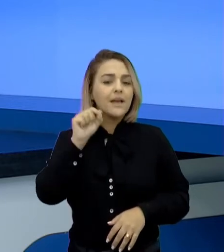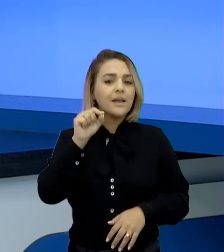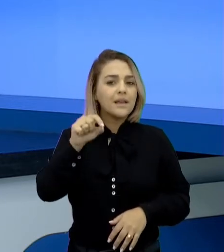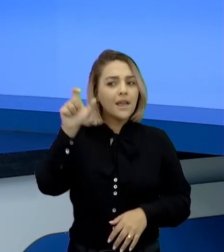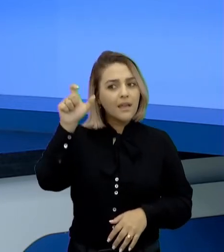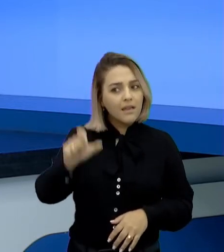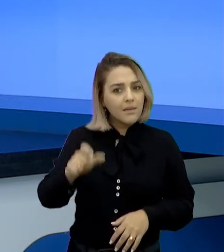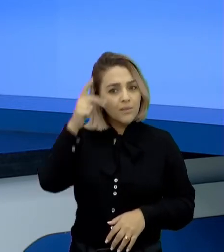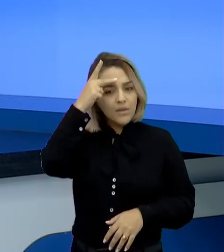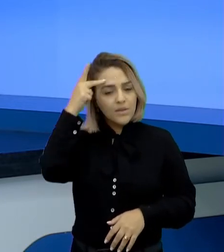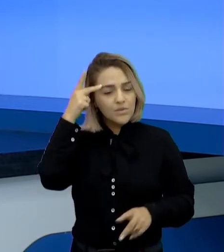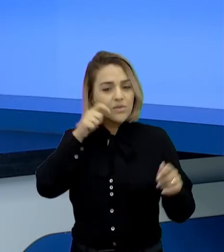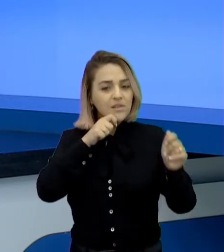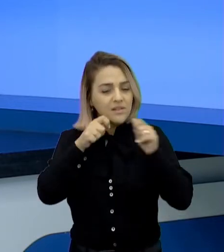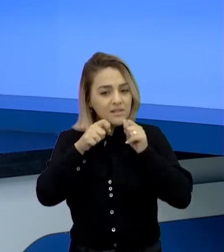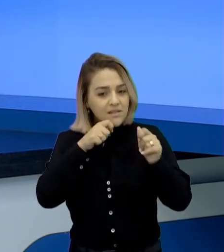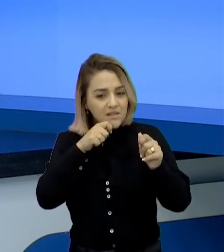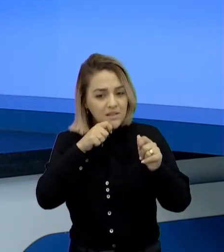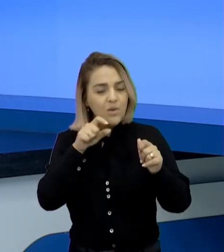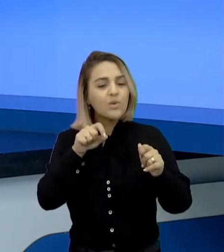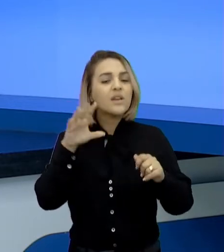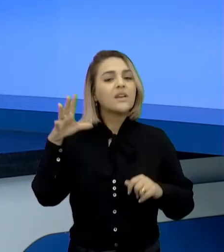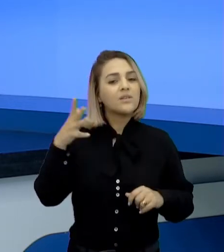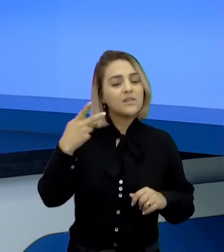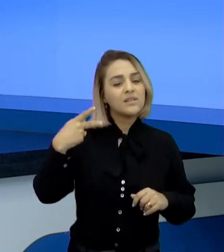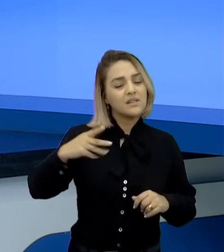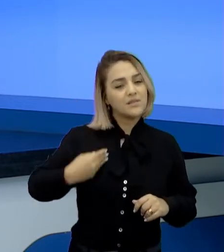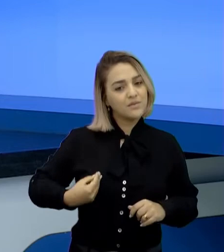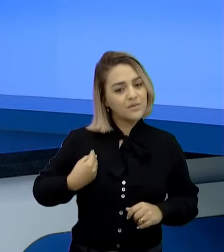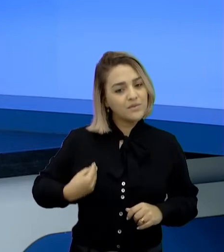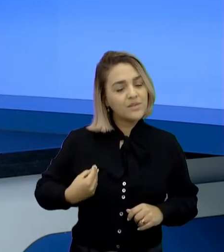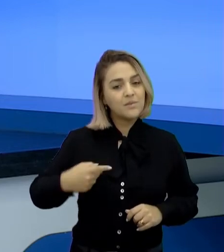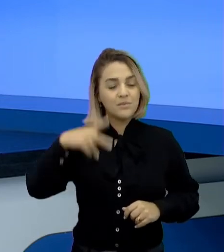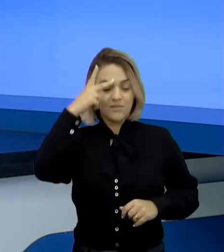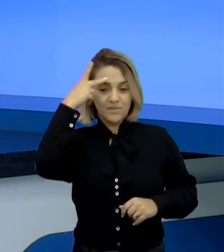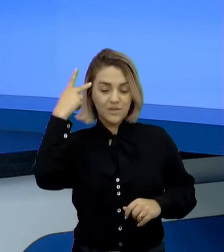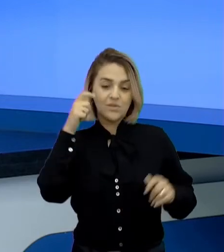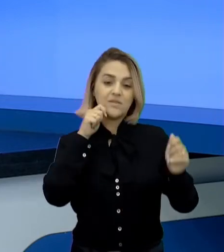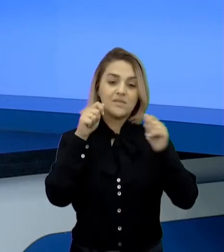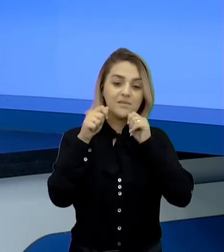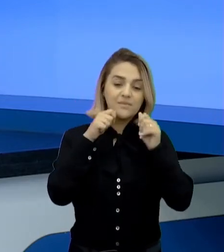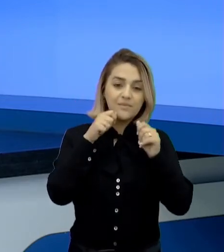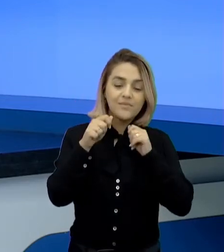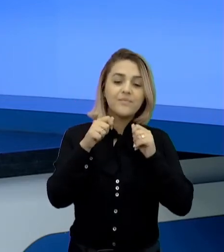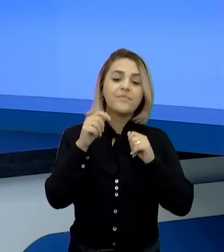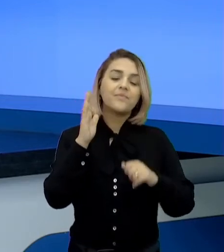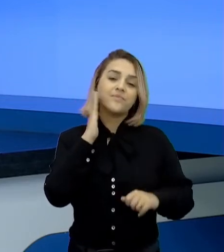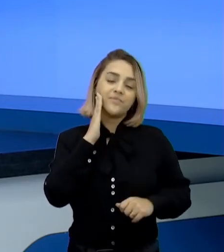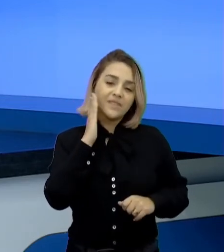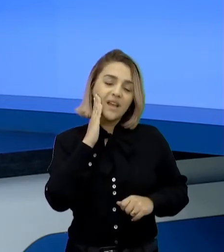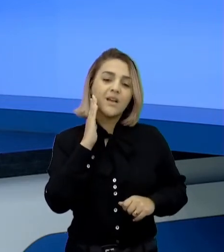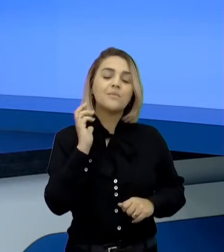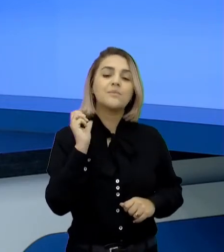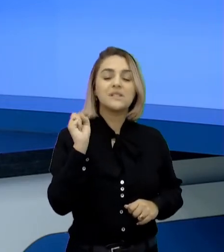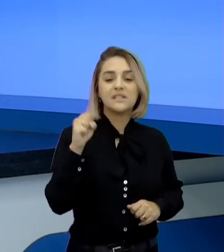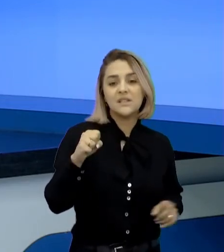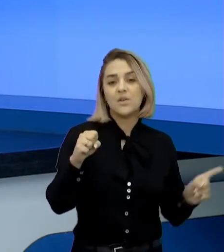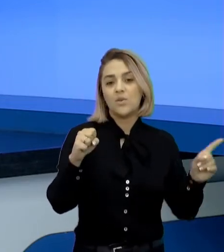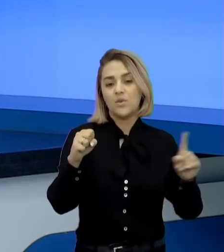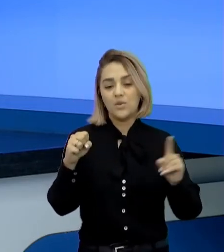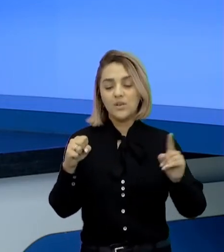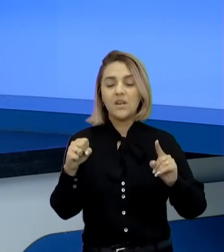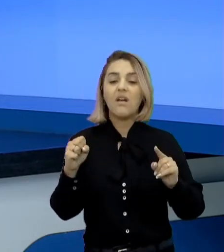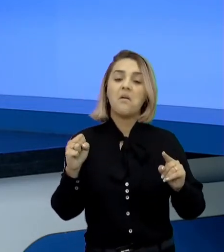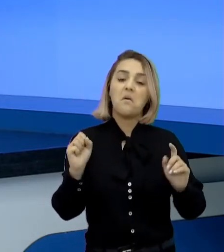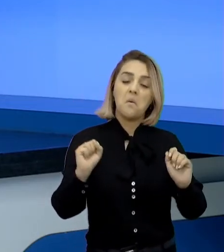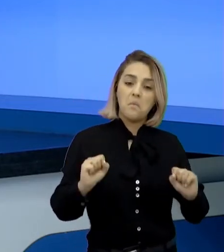o entrevistado, né, o que acontece na vida dele? Porque o entrevistado, sabendo ou não das perguntas, pode ser que em algum